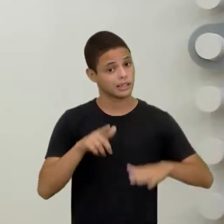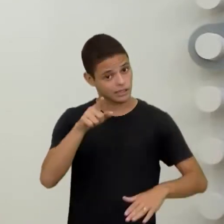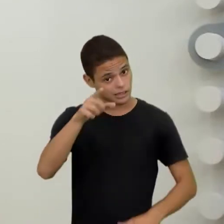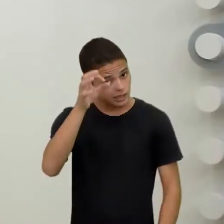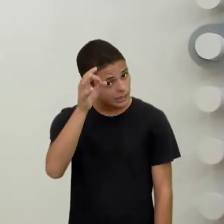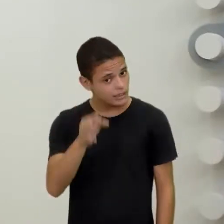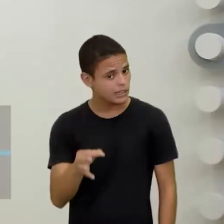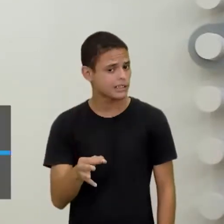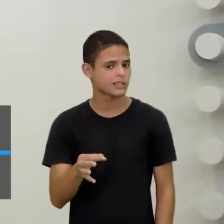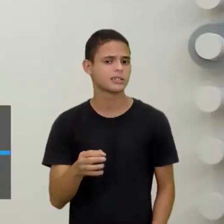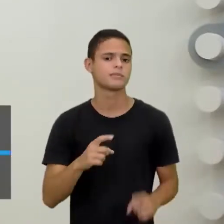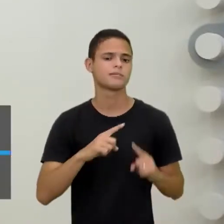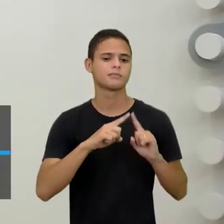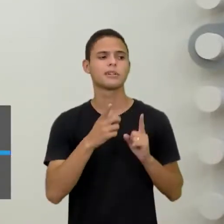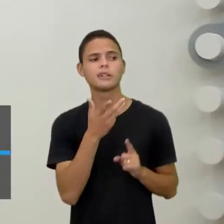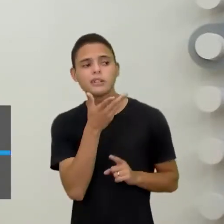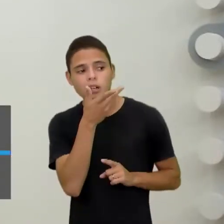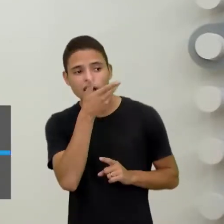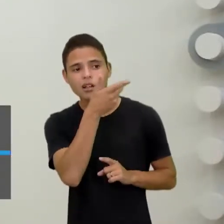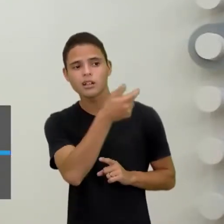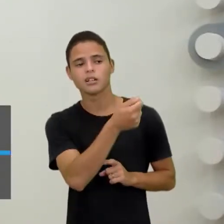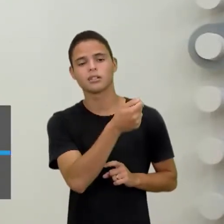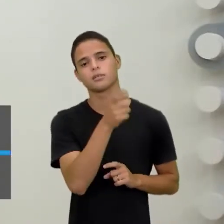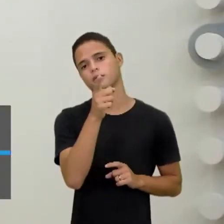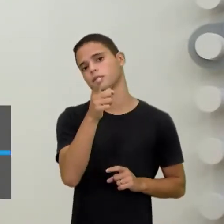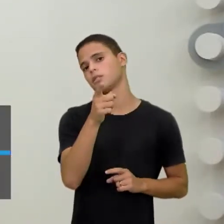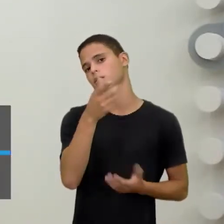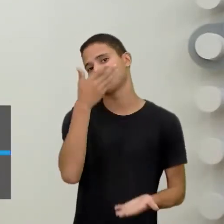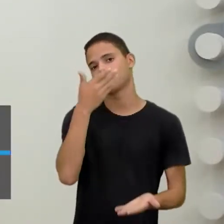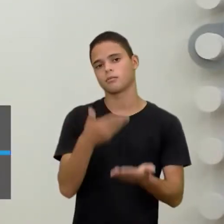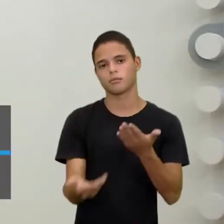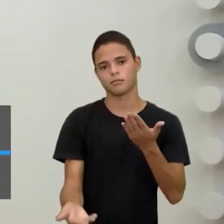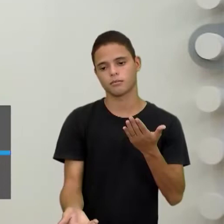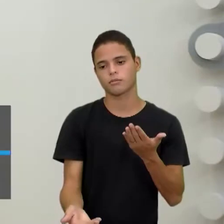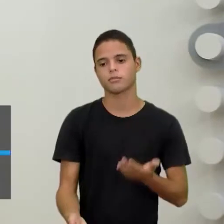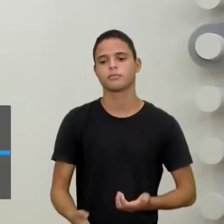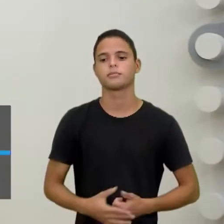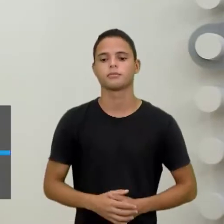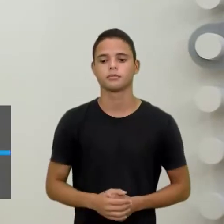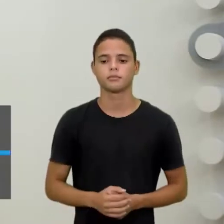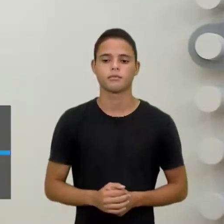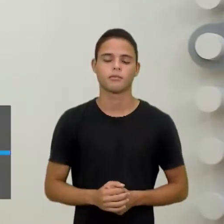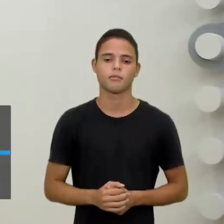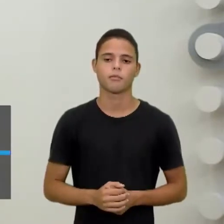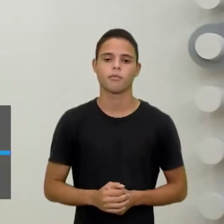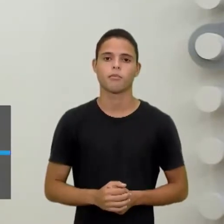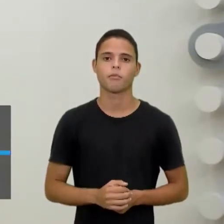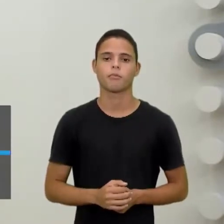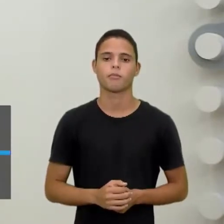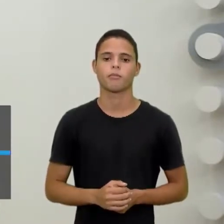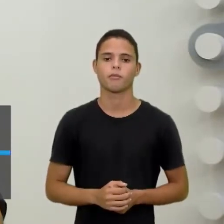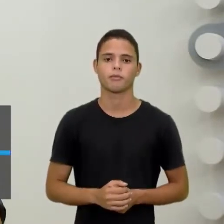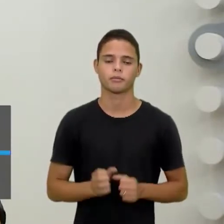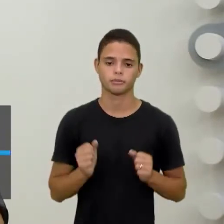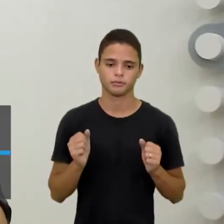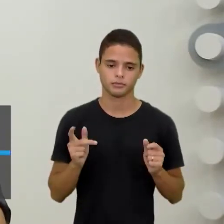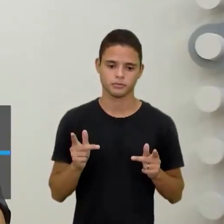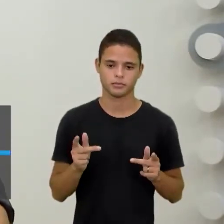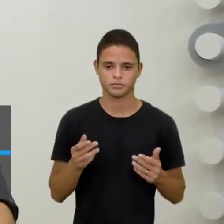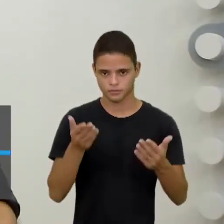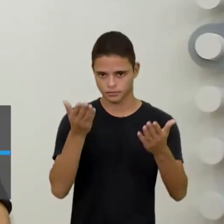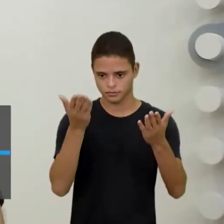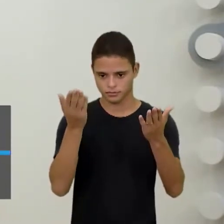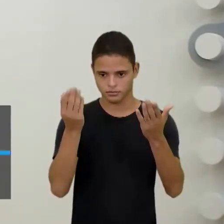certo, mas não sabe argumentar, não sabe convencer, você não vai conseguir convencer ninguém, certo? Então